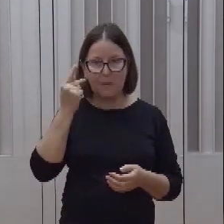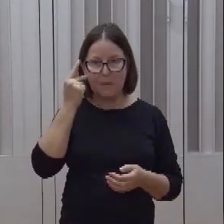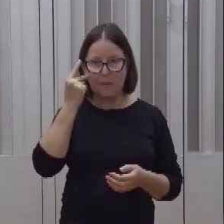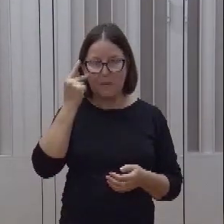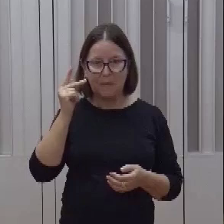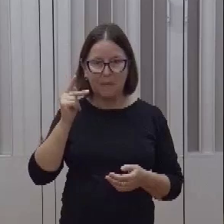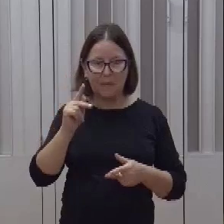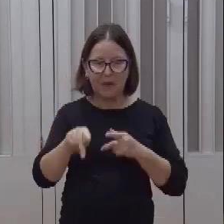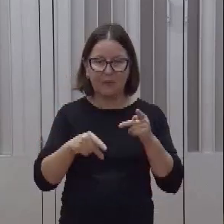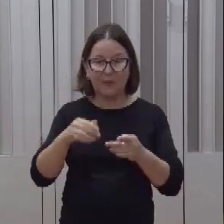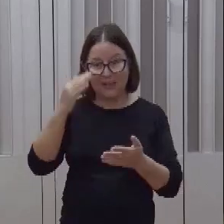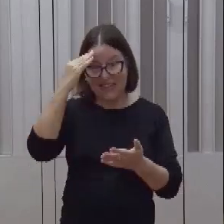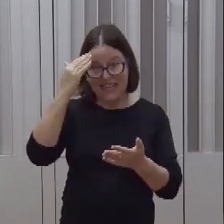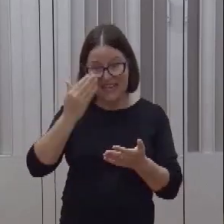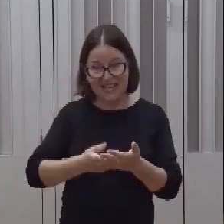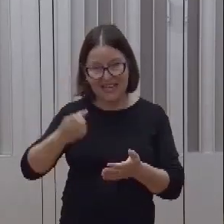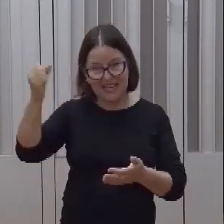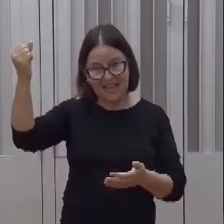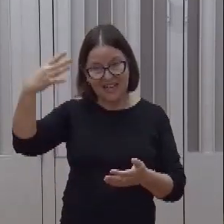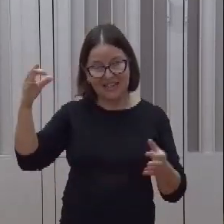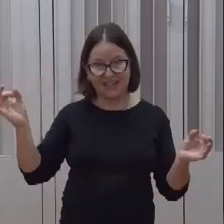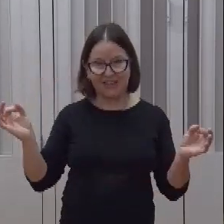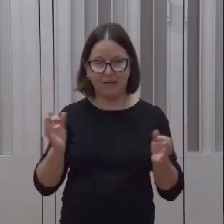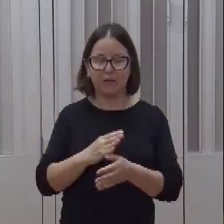plena. Qual é o problema?